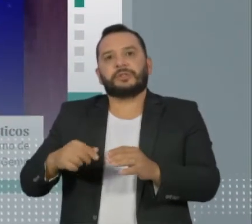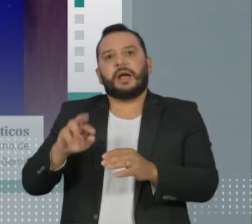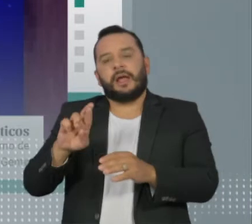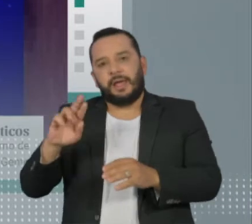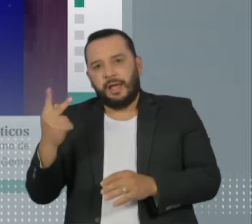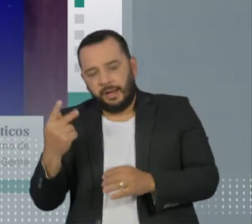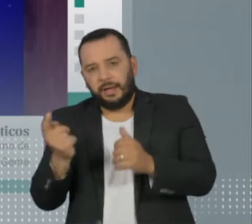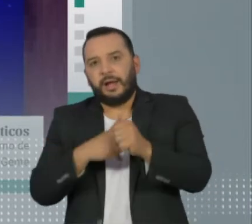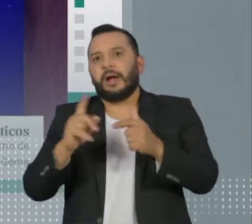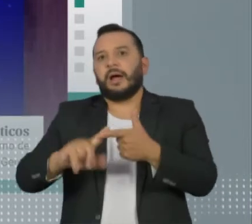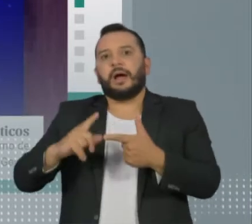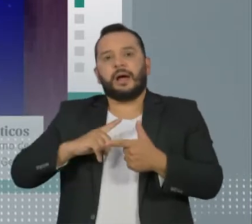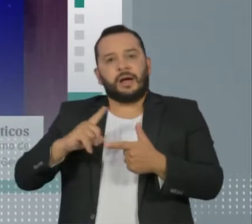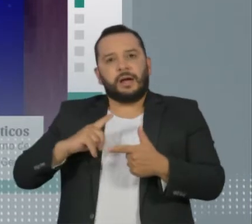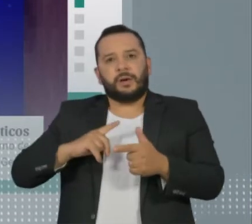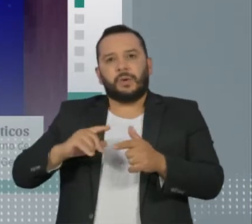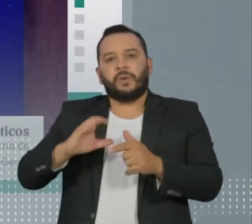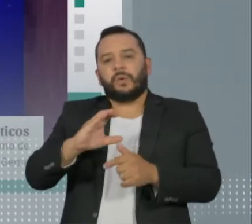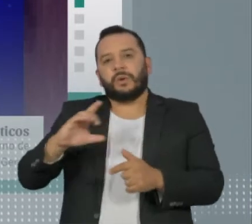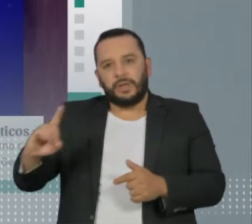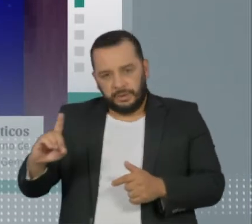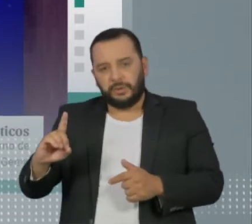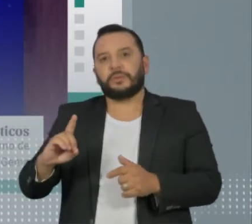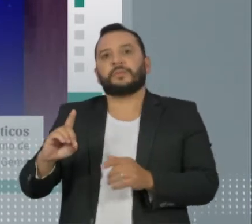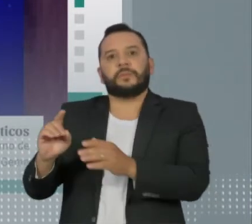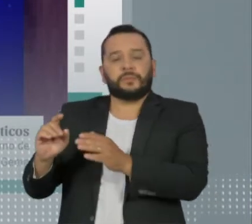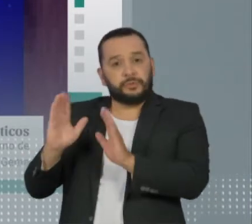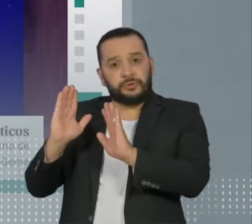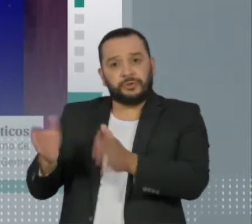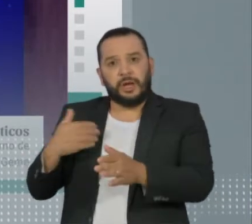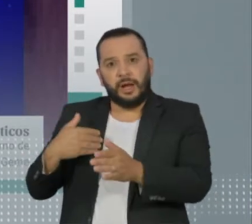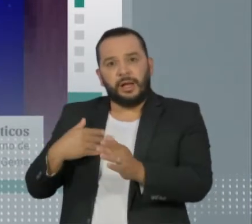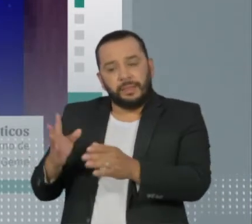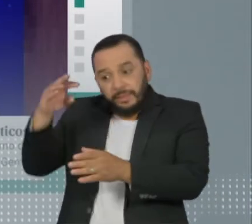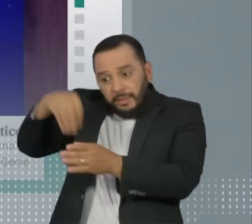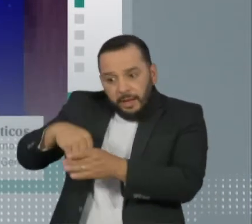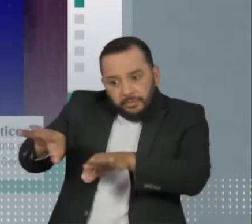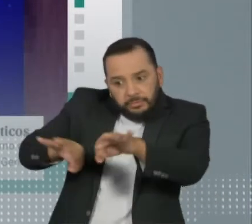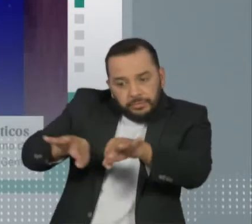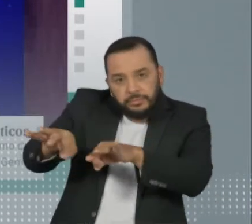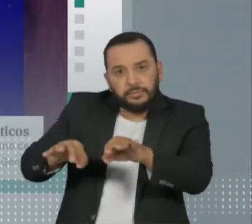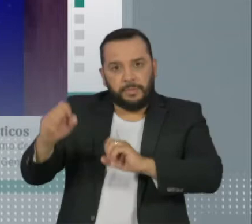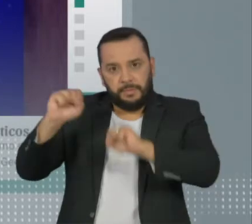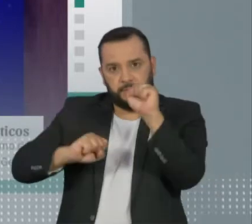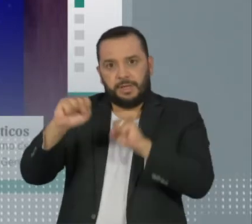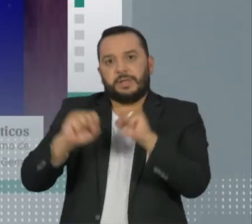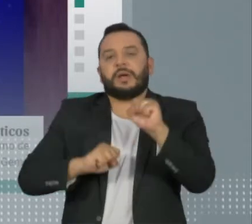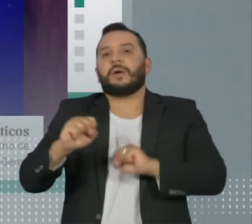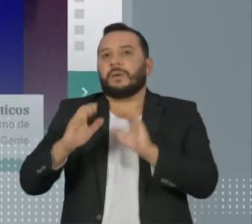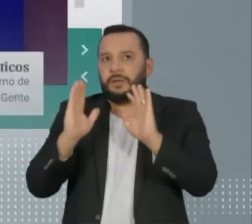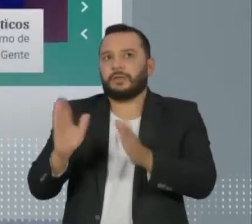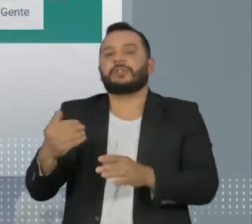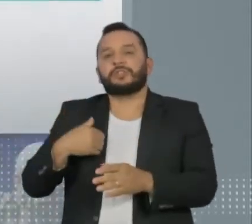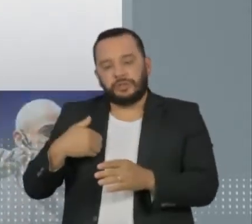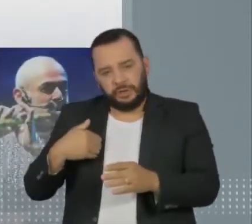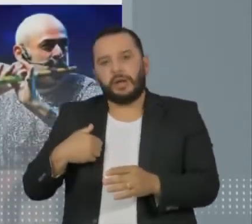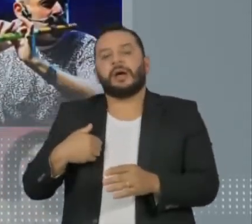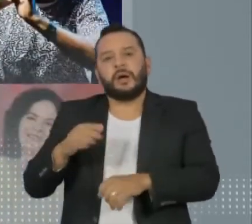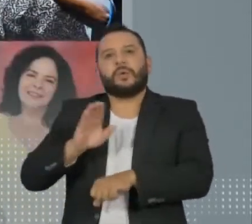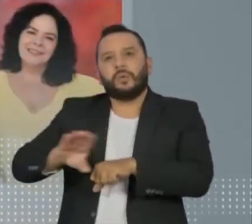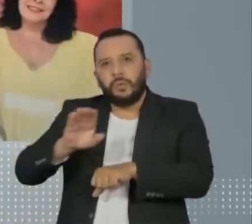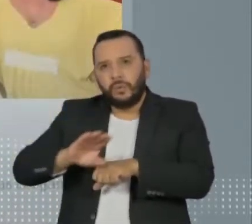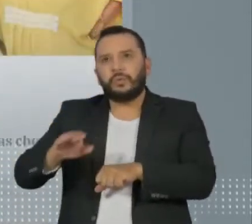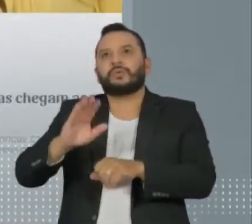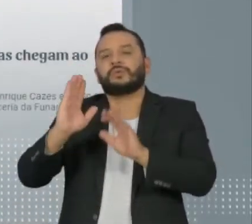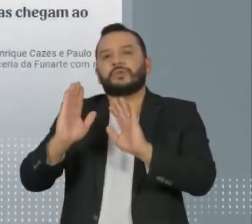recursos humanos e coordenação de processos empresariais ele já presidiu a câmara de comércio Brasil Albânia e tem curso de